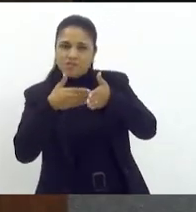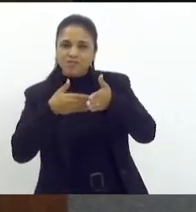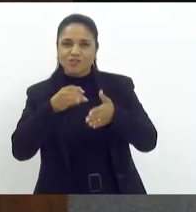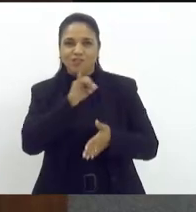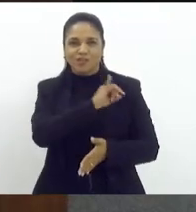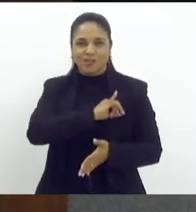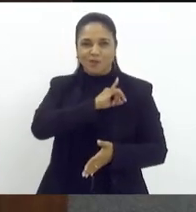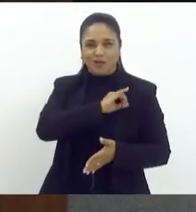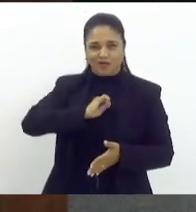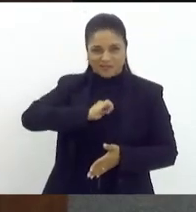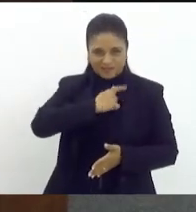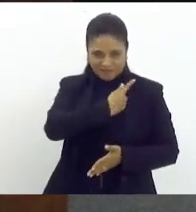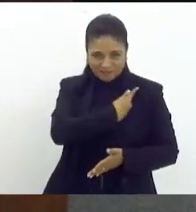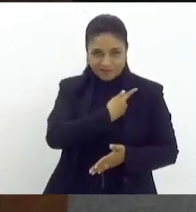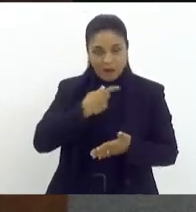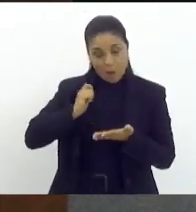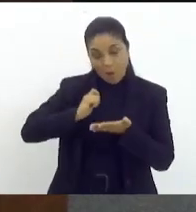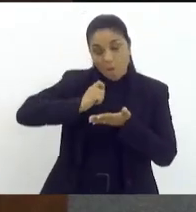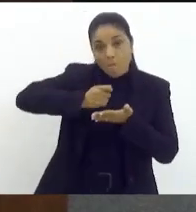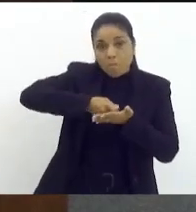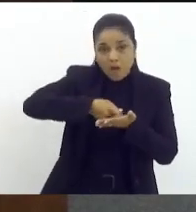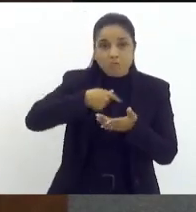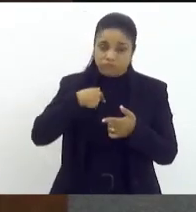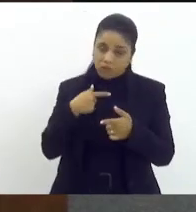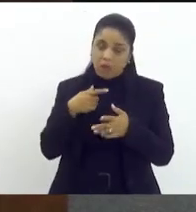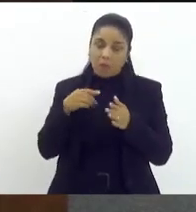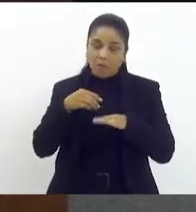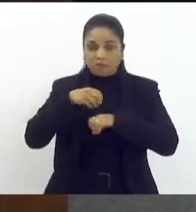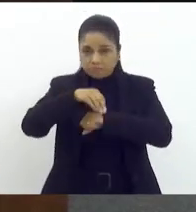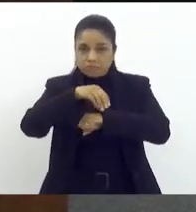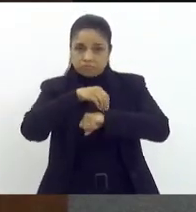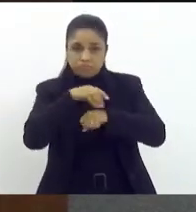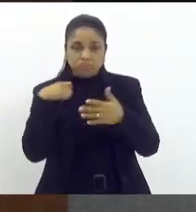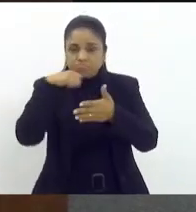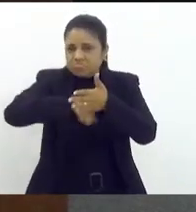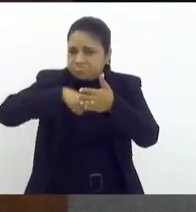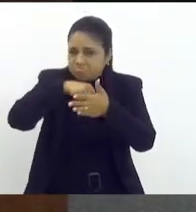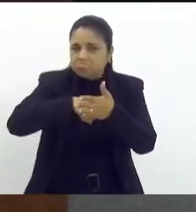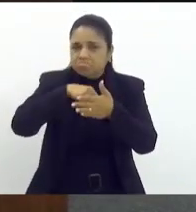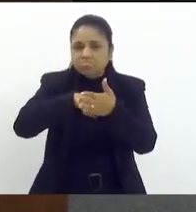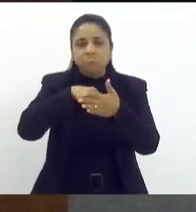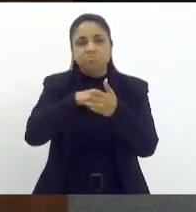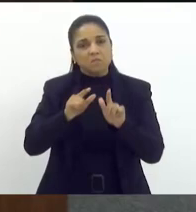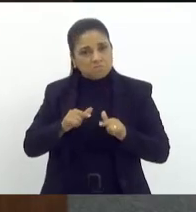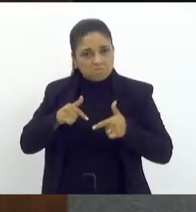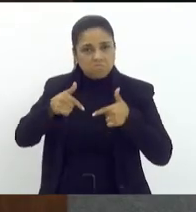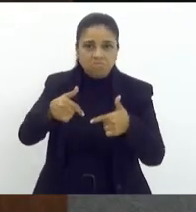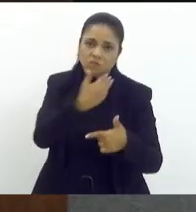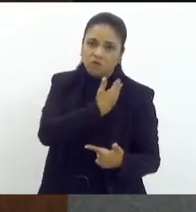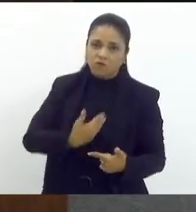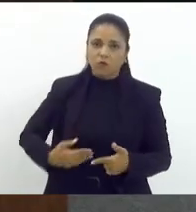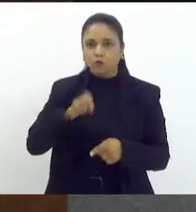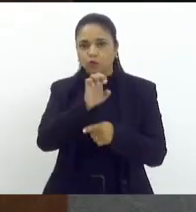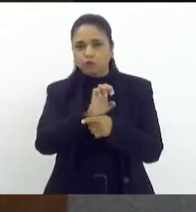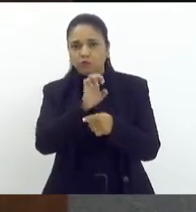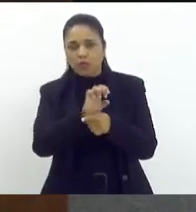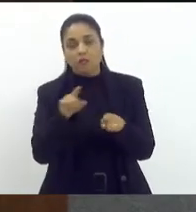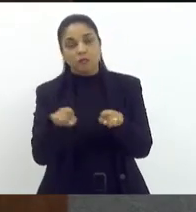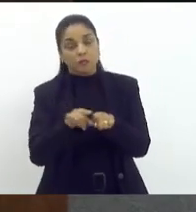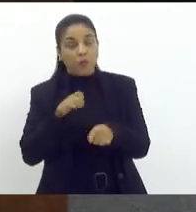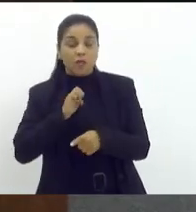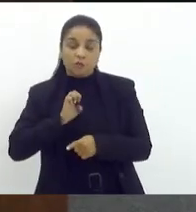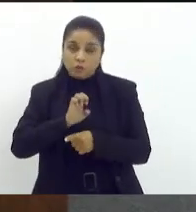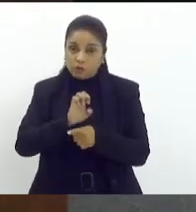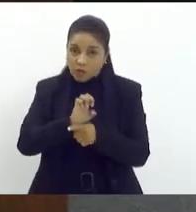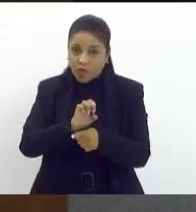é uma indicação que nós temos que batalhar para que seja uma inicia do Governo do Estado que o governo do estado